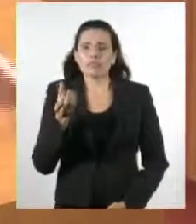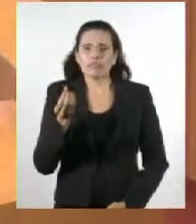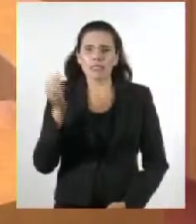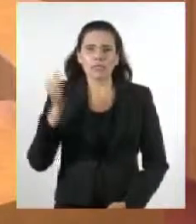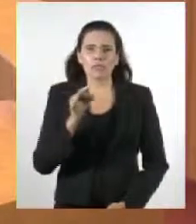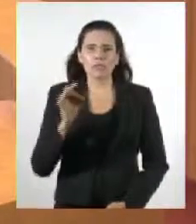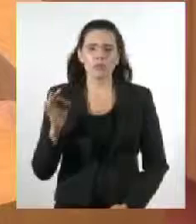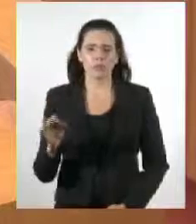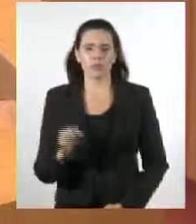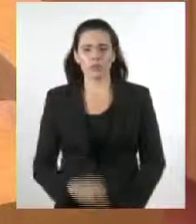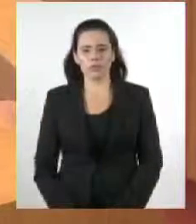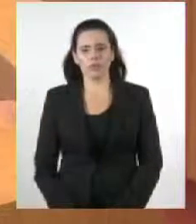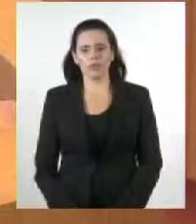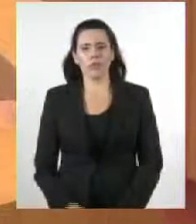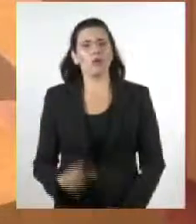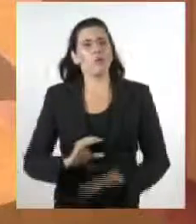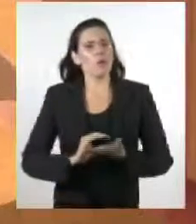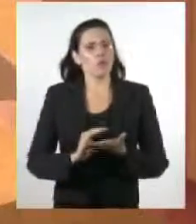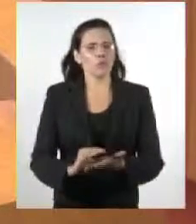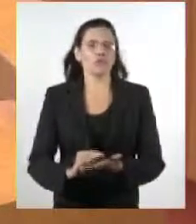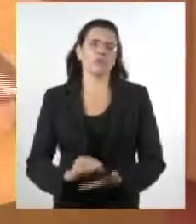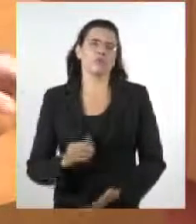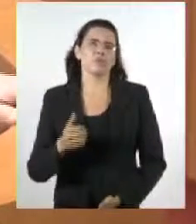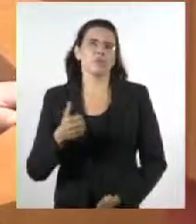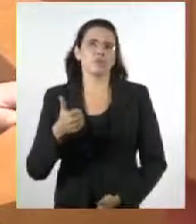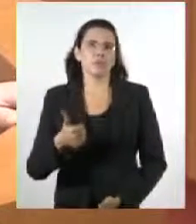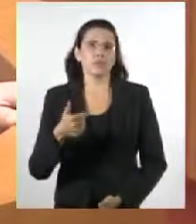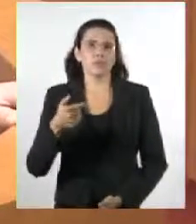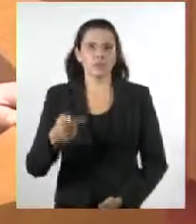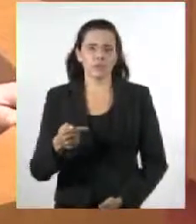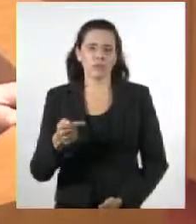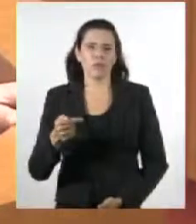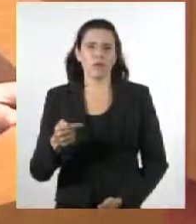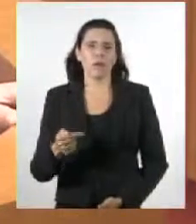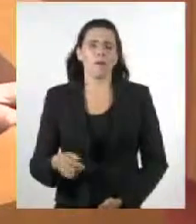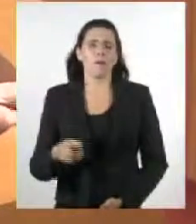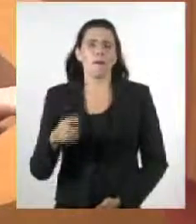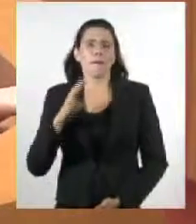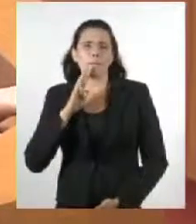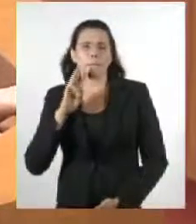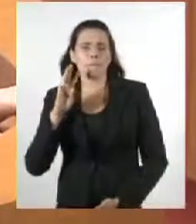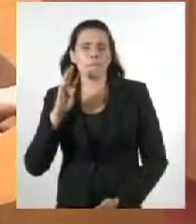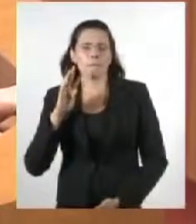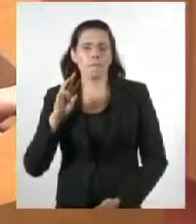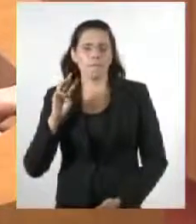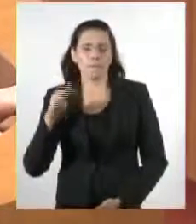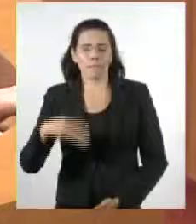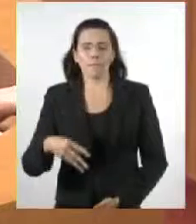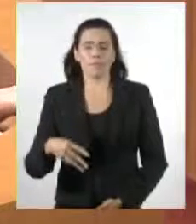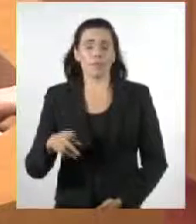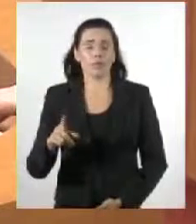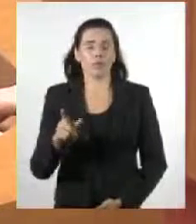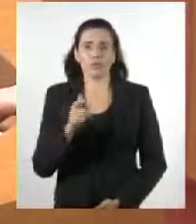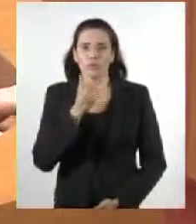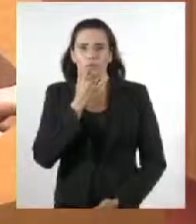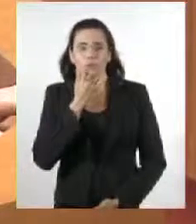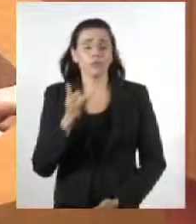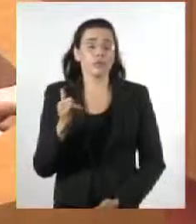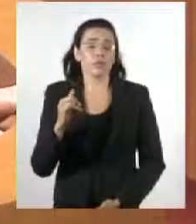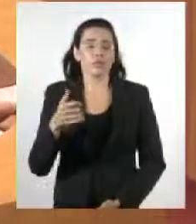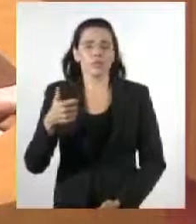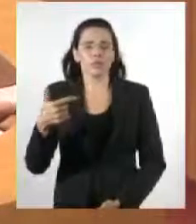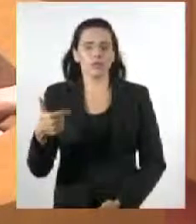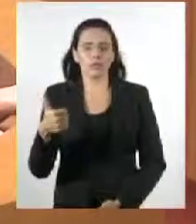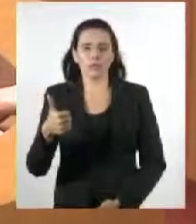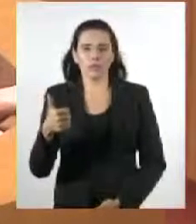aproximadamente 17 bilhões entre as entidades. É uma dívida insustentável. De acordo com o levantamento do Conselho